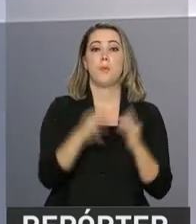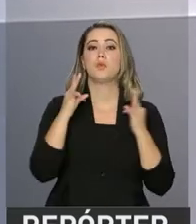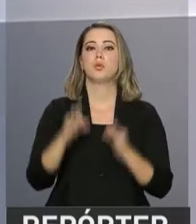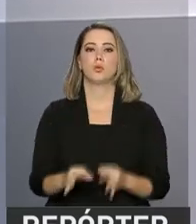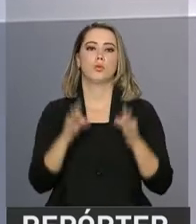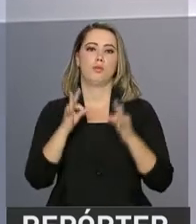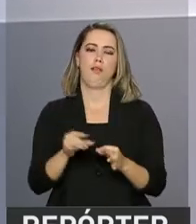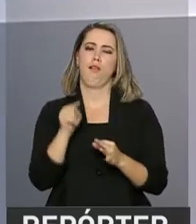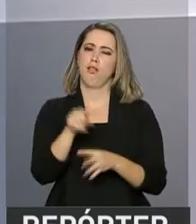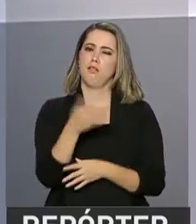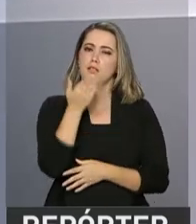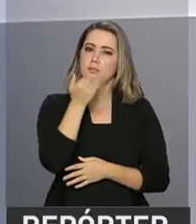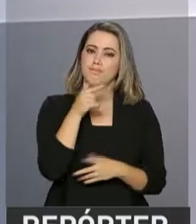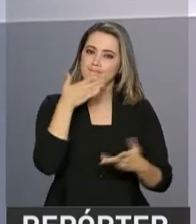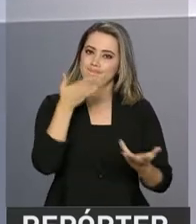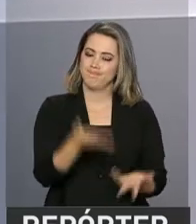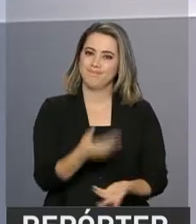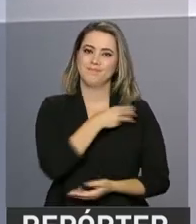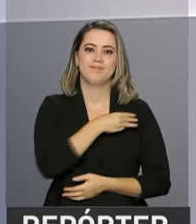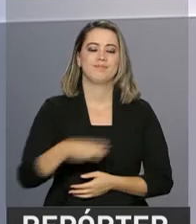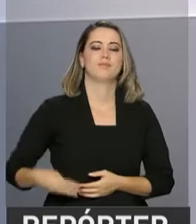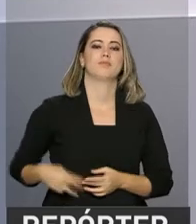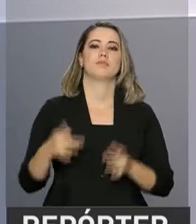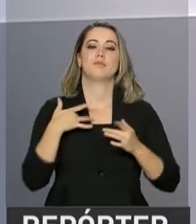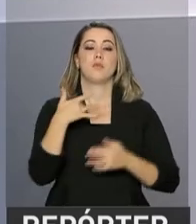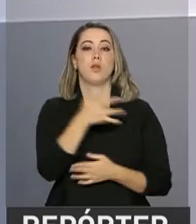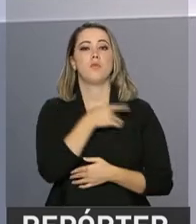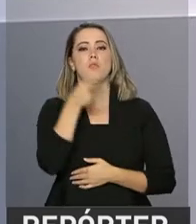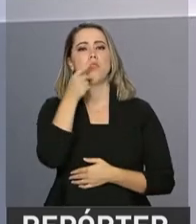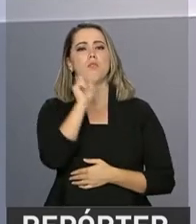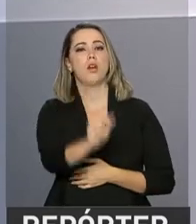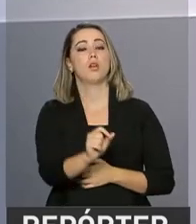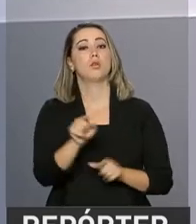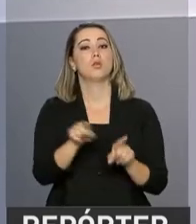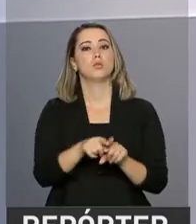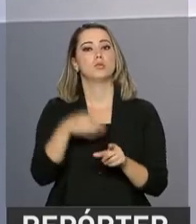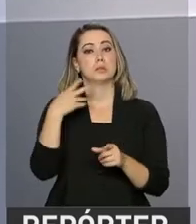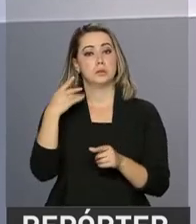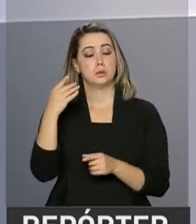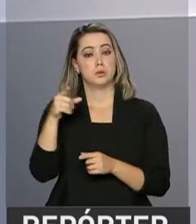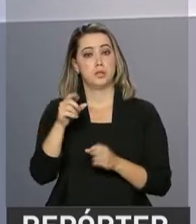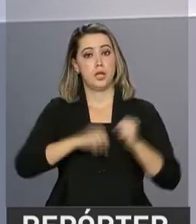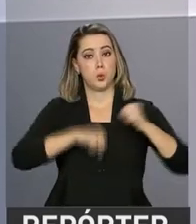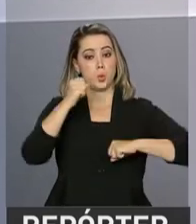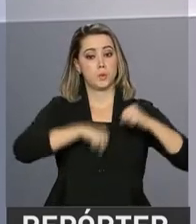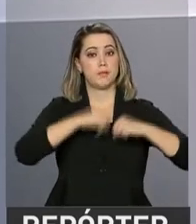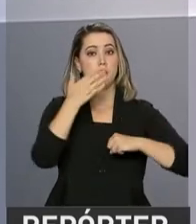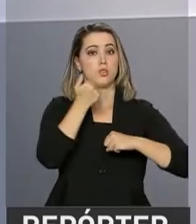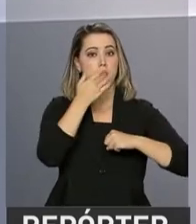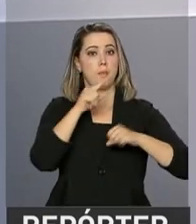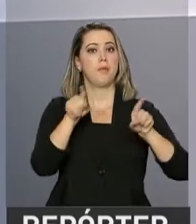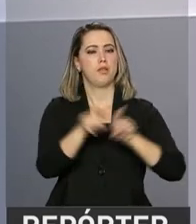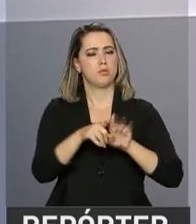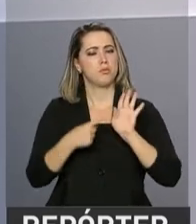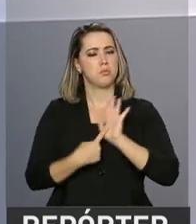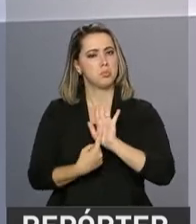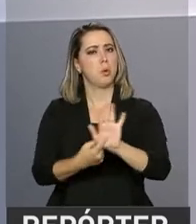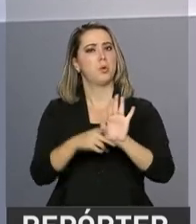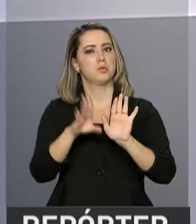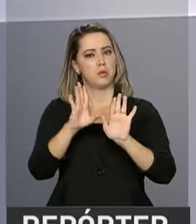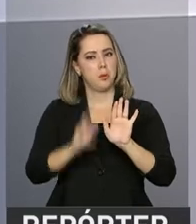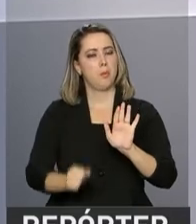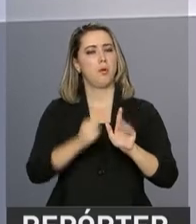sódio desses alimentos o ministro da saúde ricardo barros destacou que a indústria de alimentos está disposta a superar